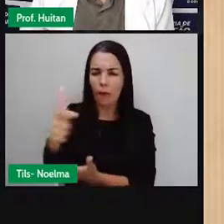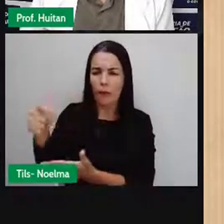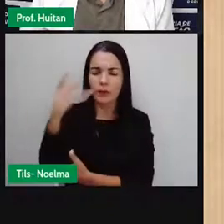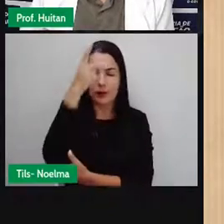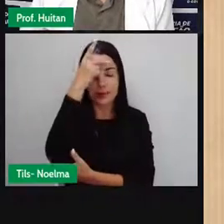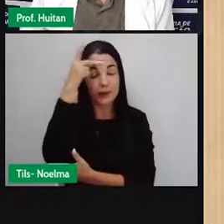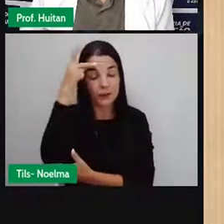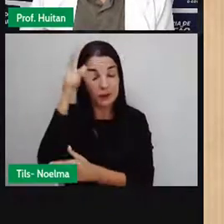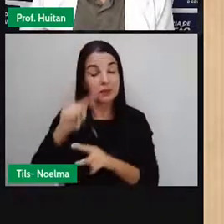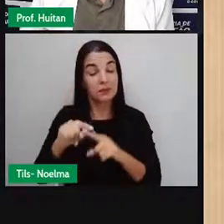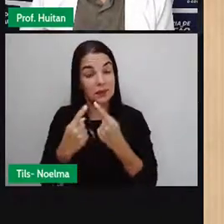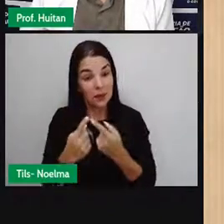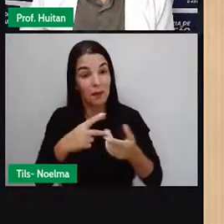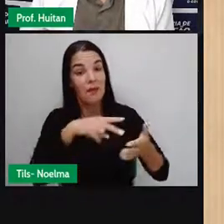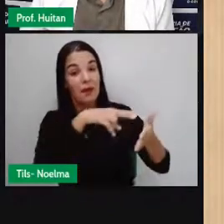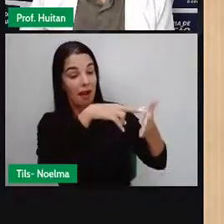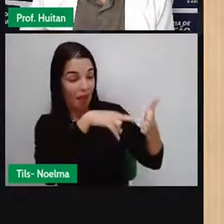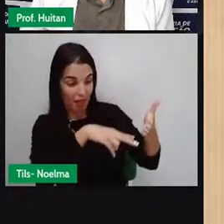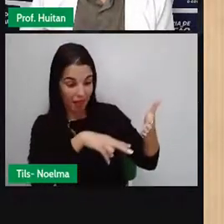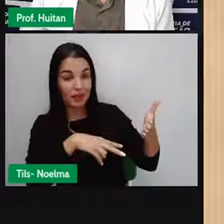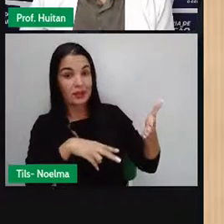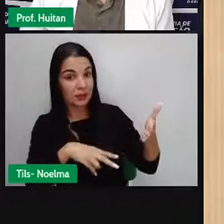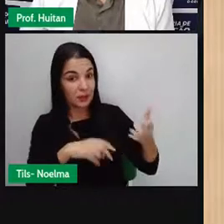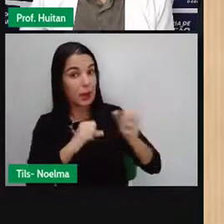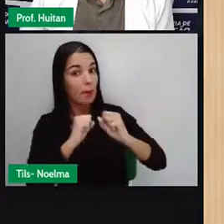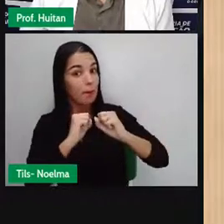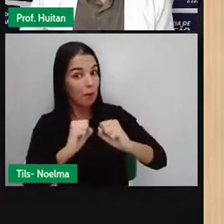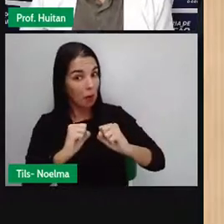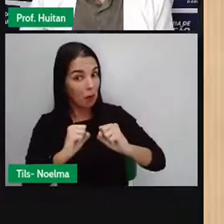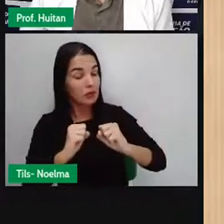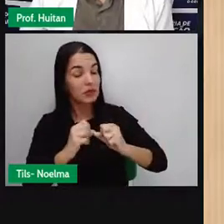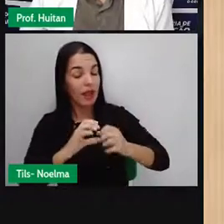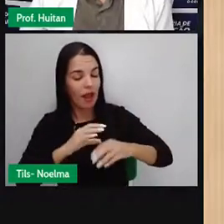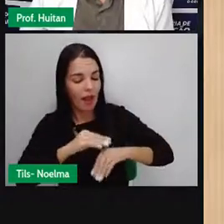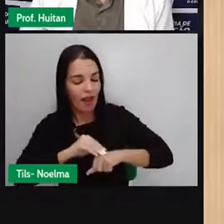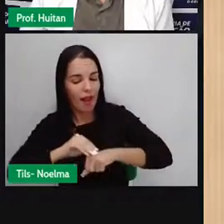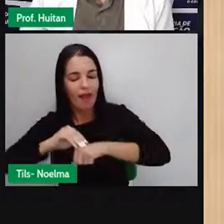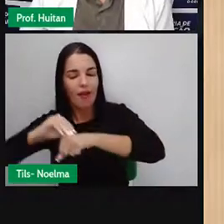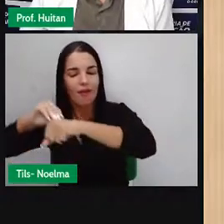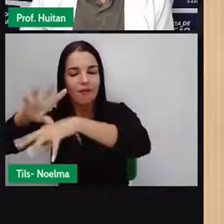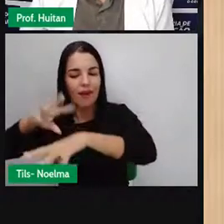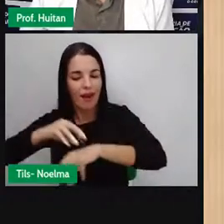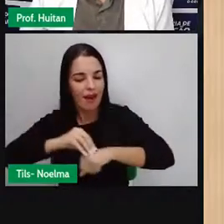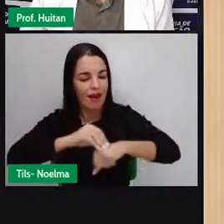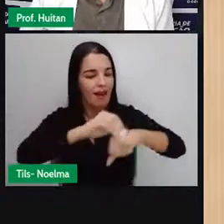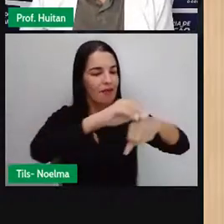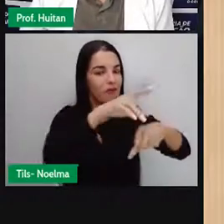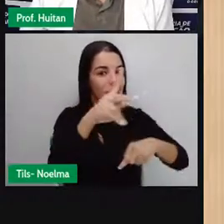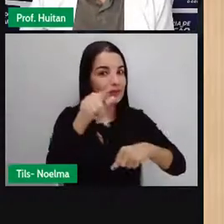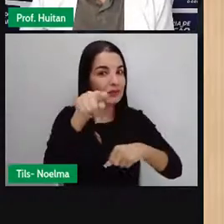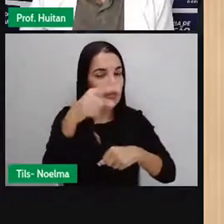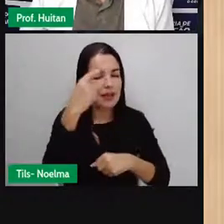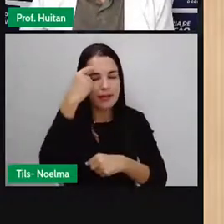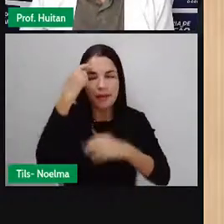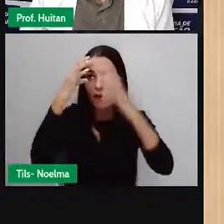a leitura, ela te coloca em lugares que você muitas vezes nem imaginava que iria chegar.